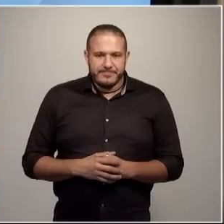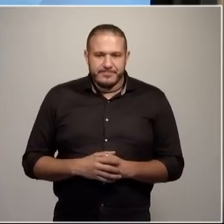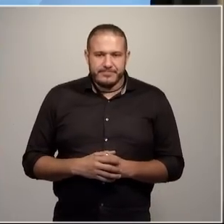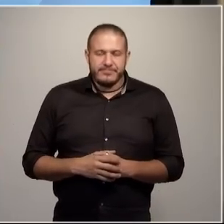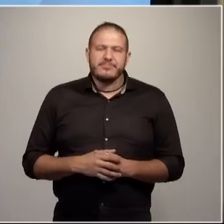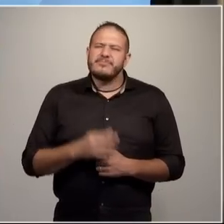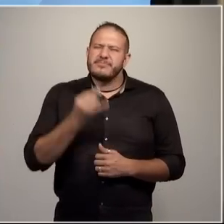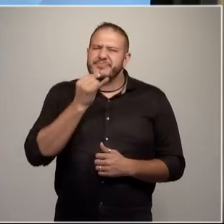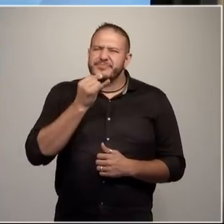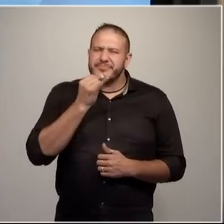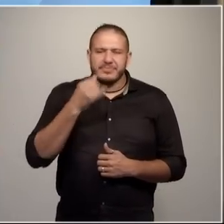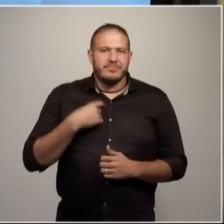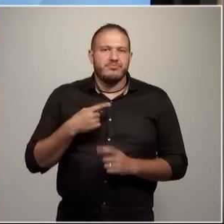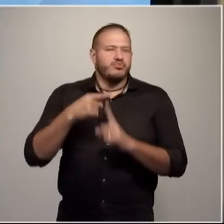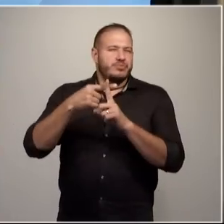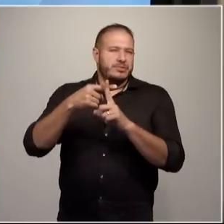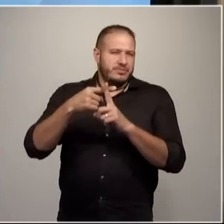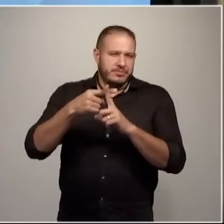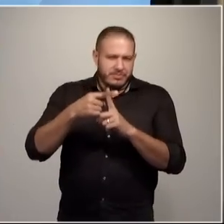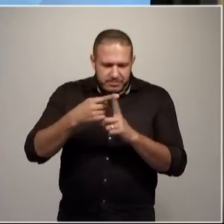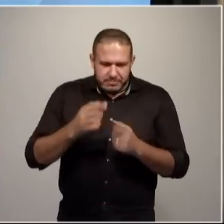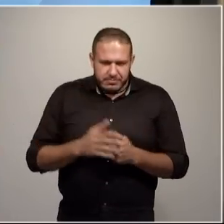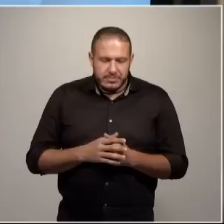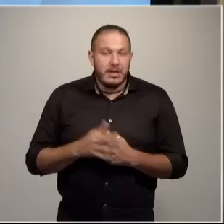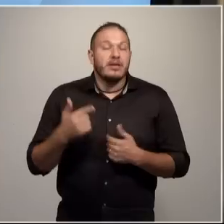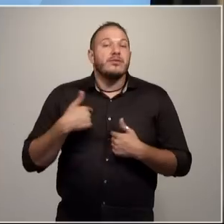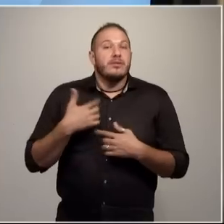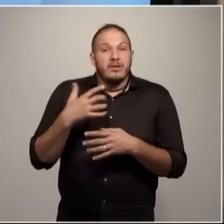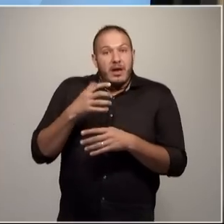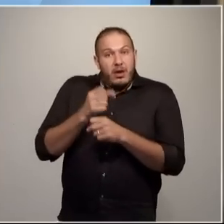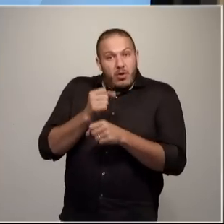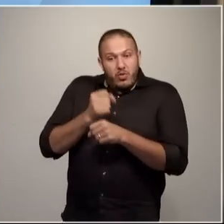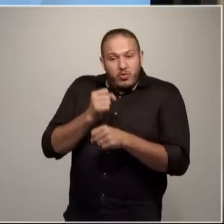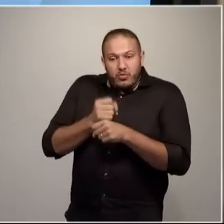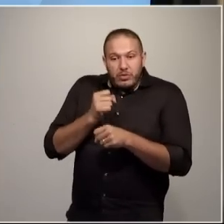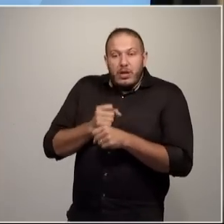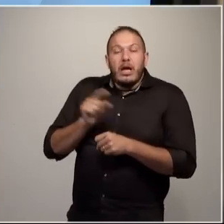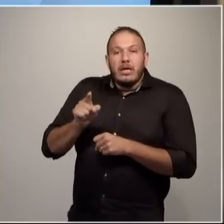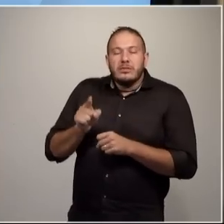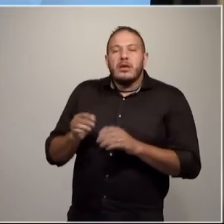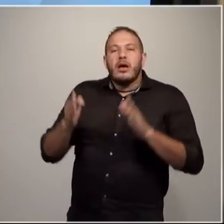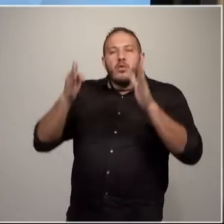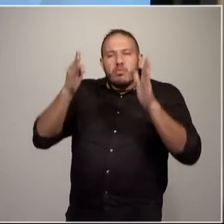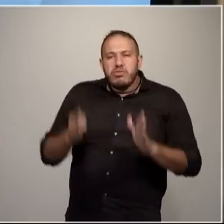Suponho que ela é positiva. E calculo esse determinante.